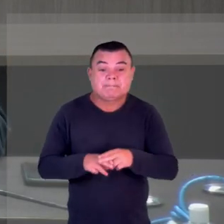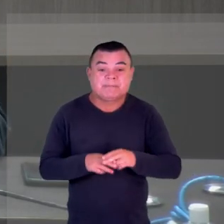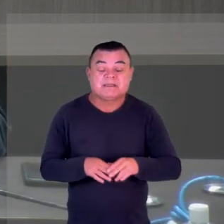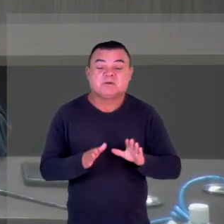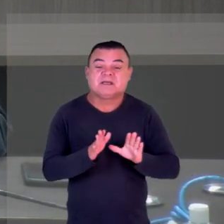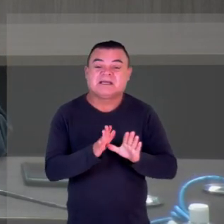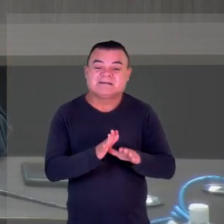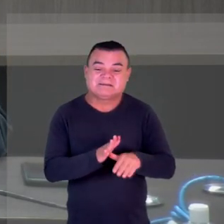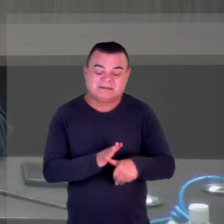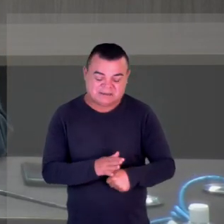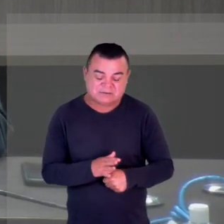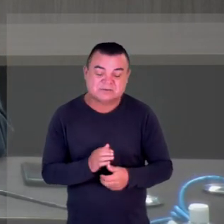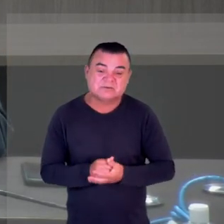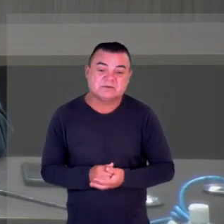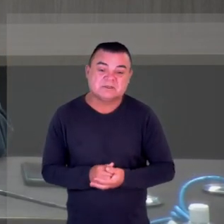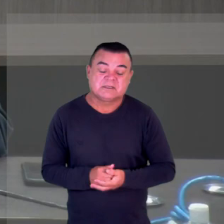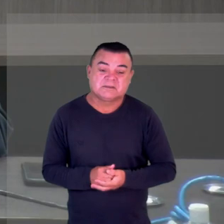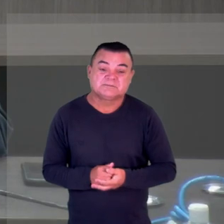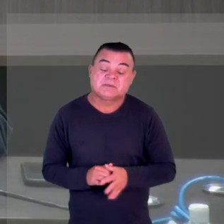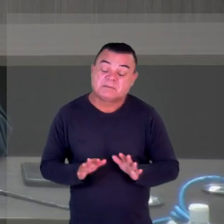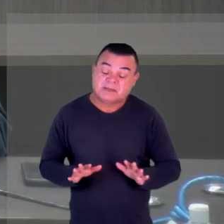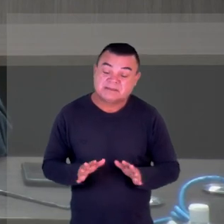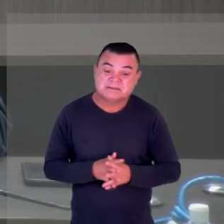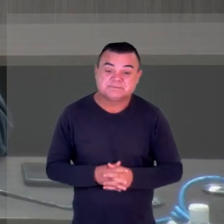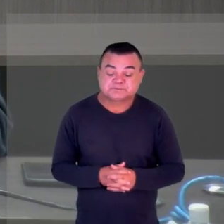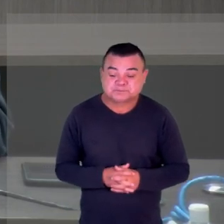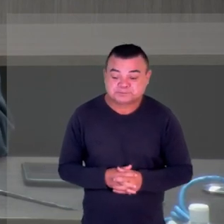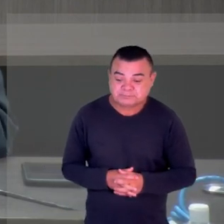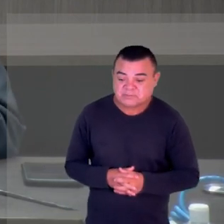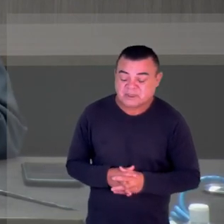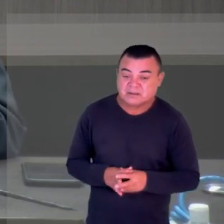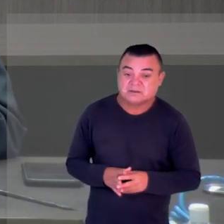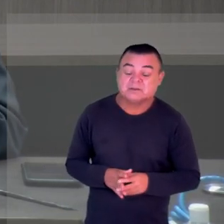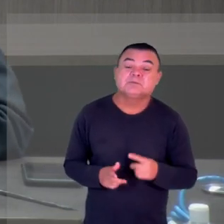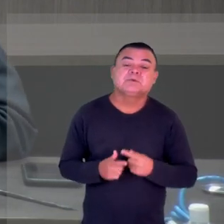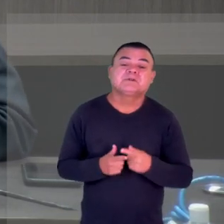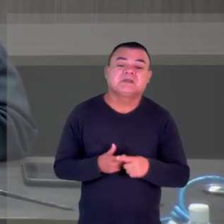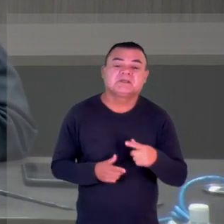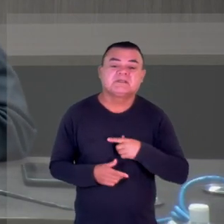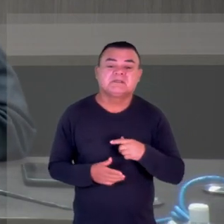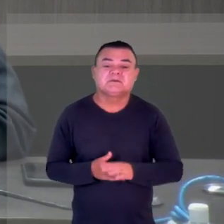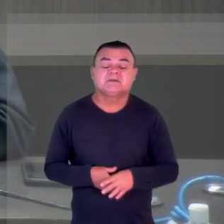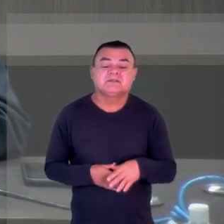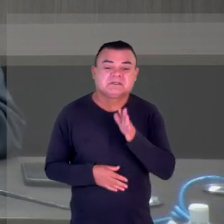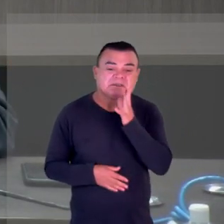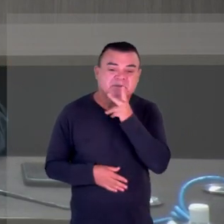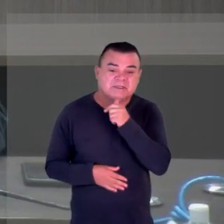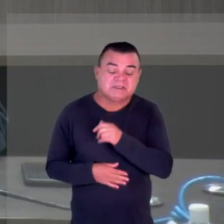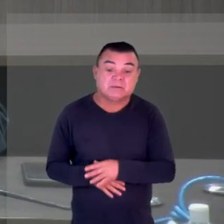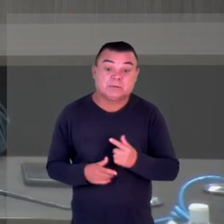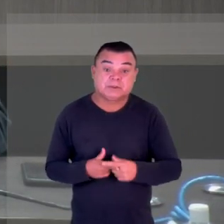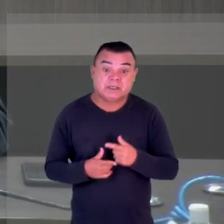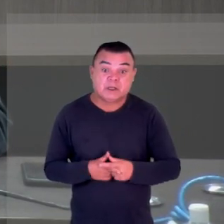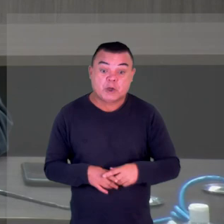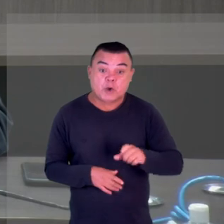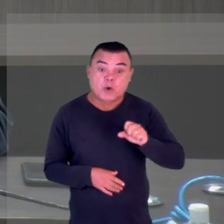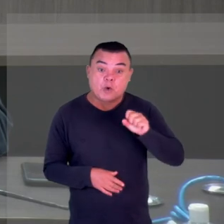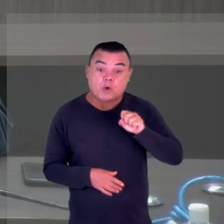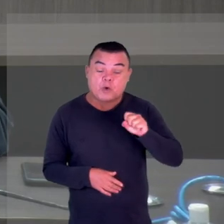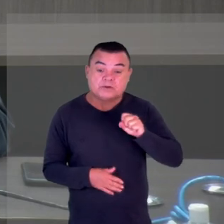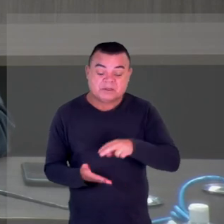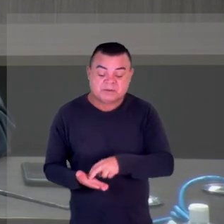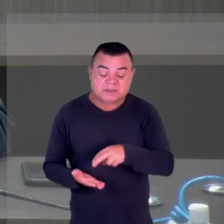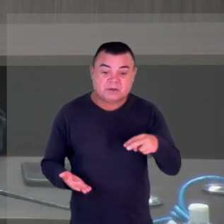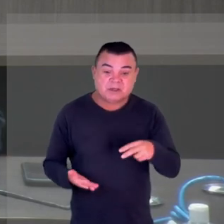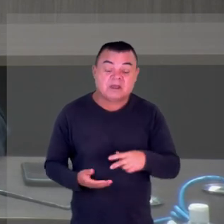atraso para tratar desse tema interessante Por que é que eu atrasei eu atrasei porque às 8 da manhã eu estava num